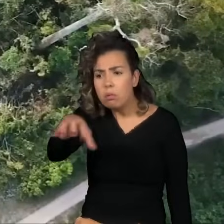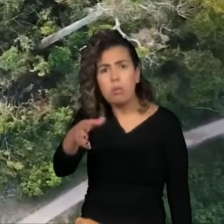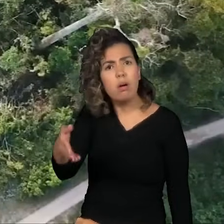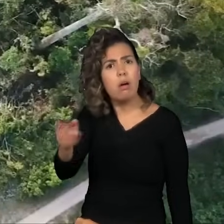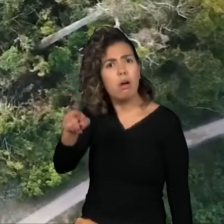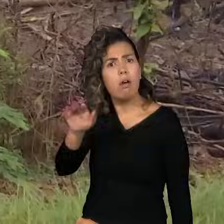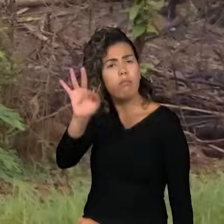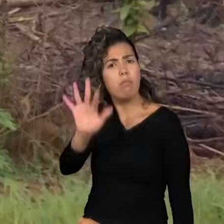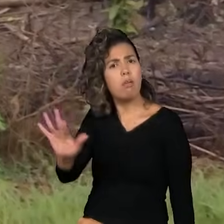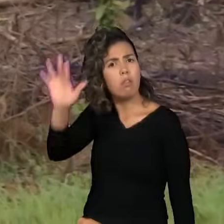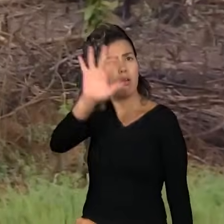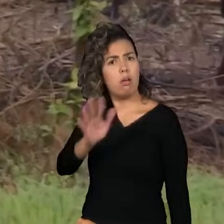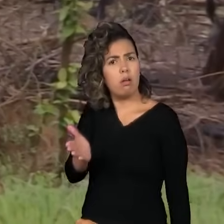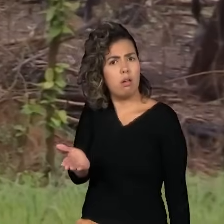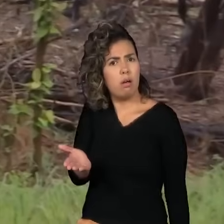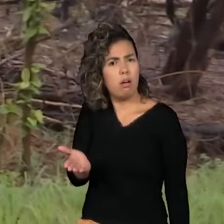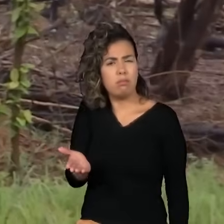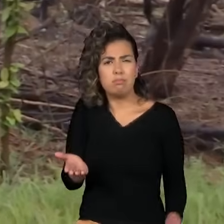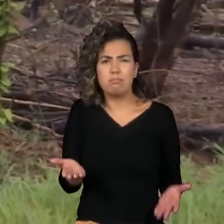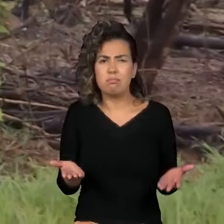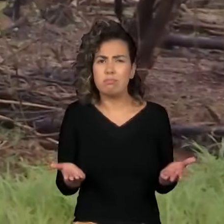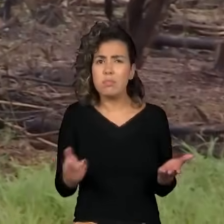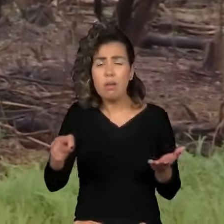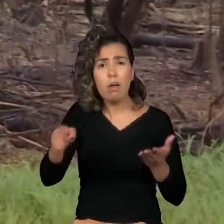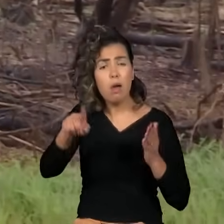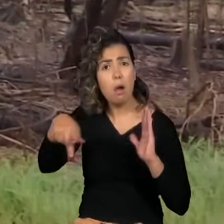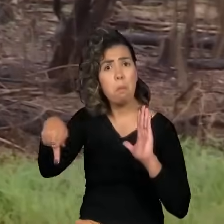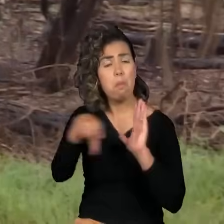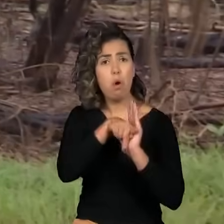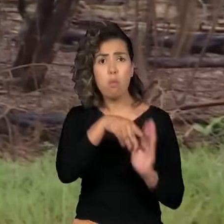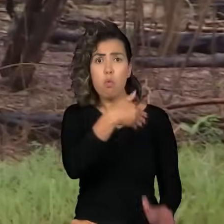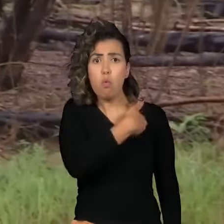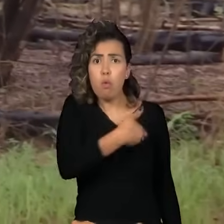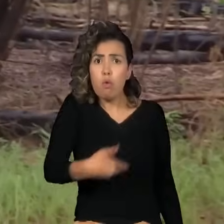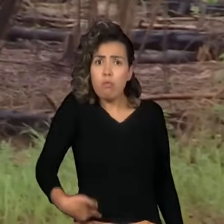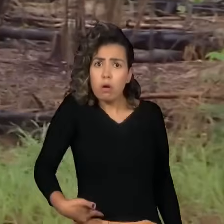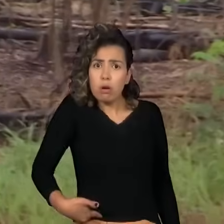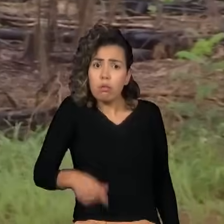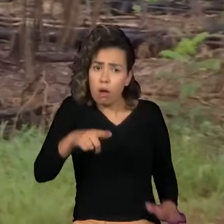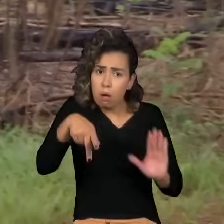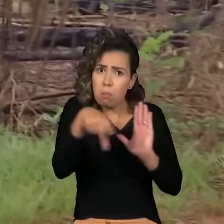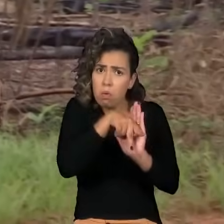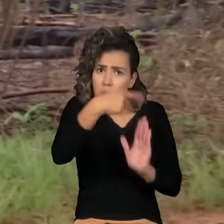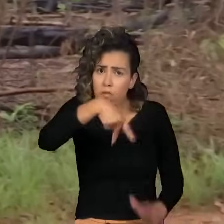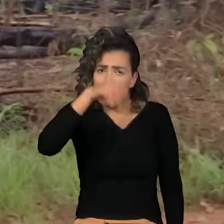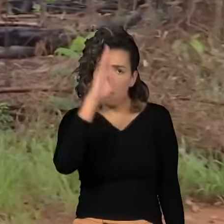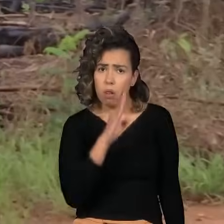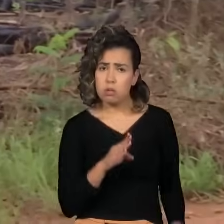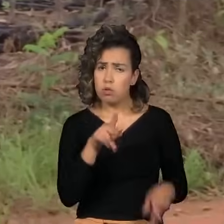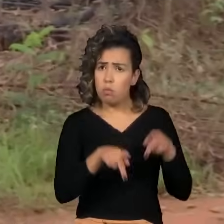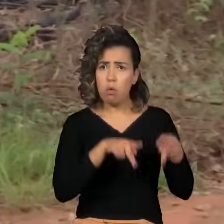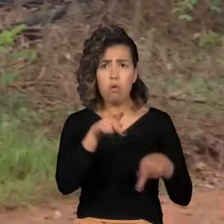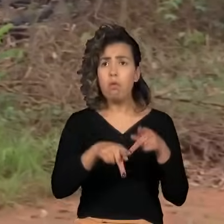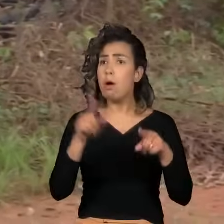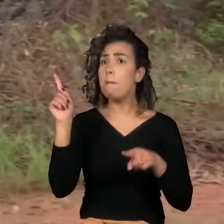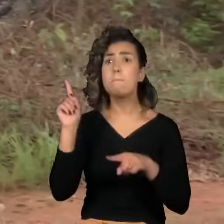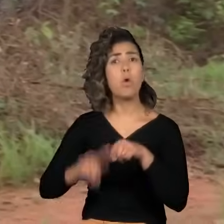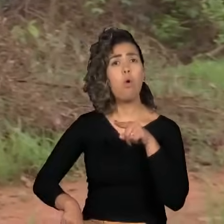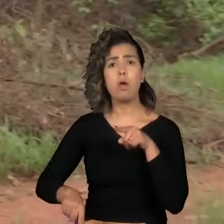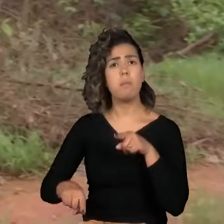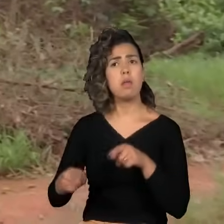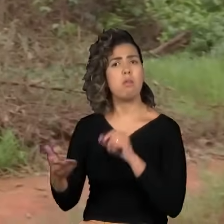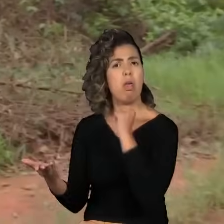não destinadas, ou seja, que pertencem ao governo e ao povo brasileiro, e onde não é permitido